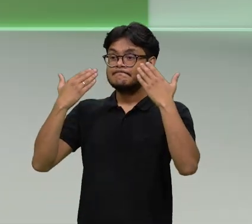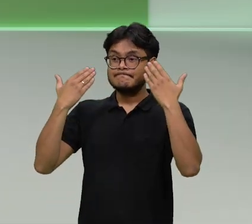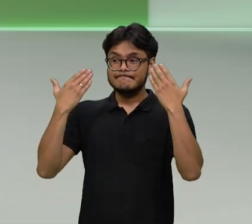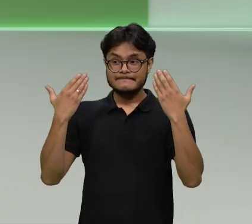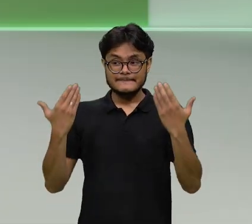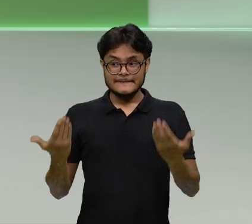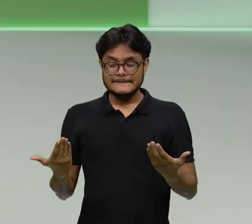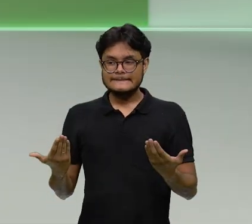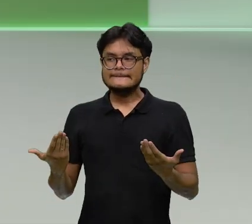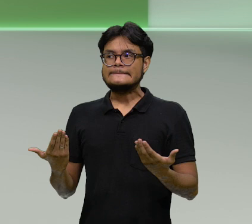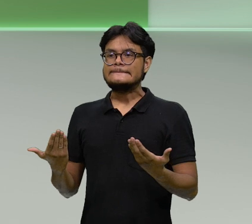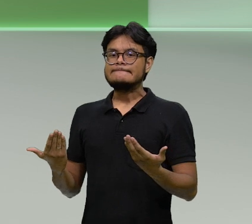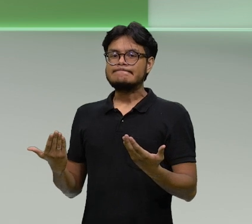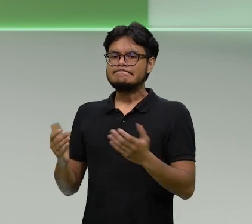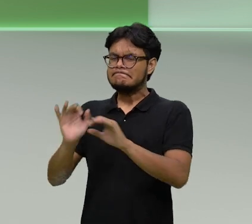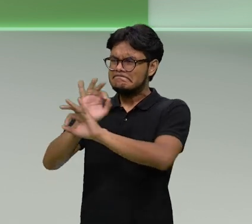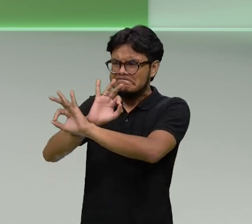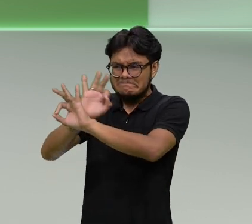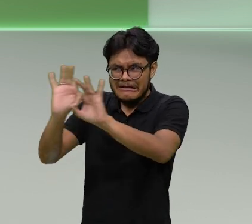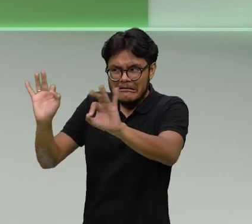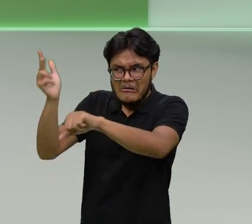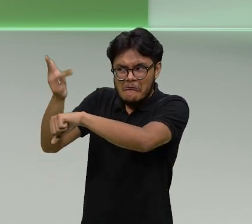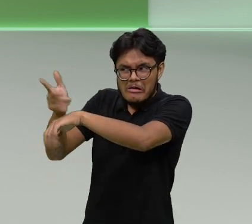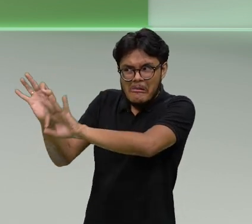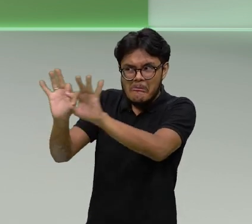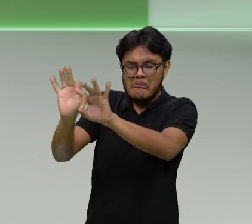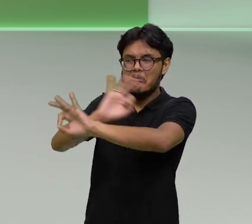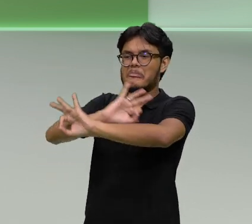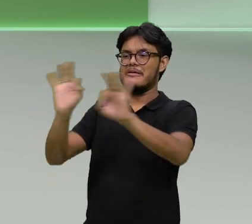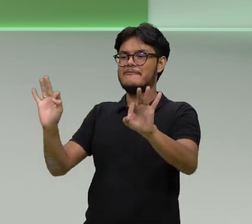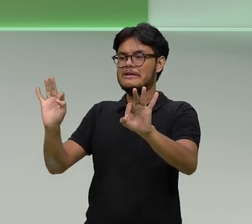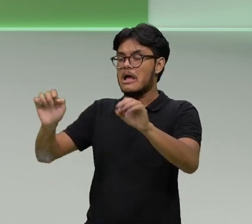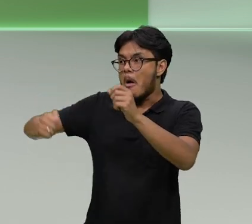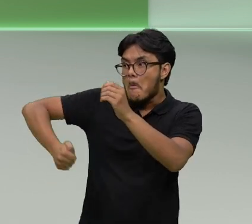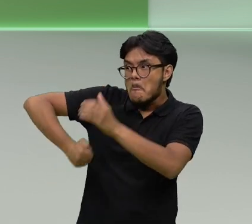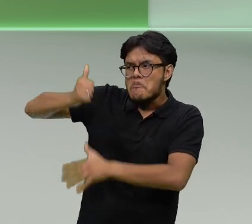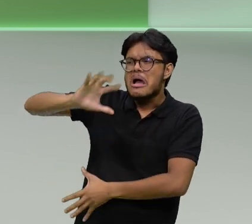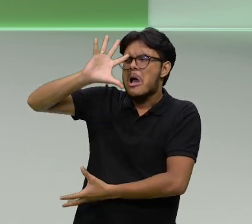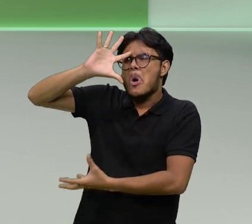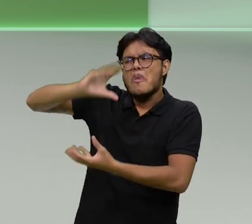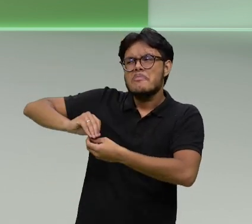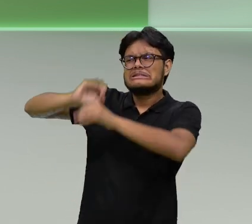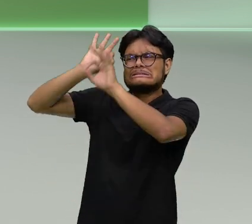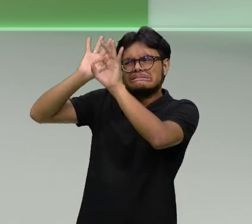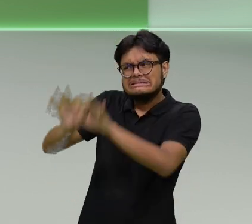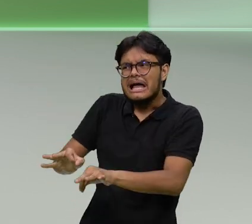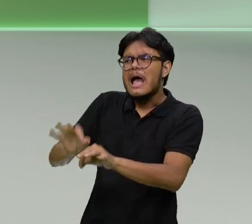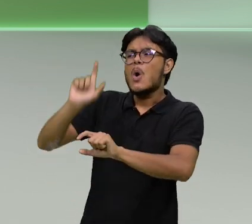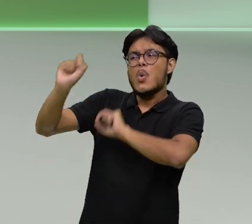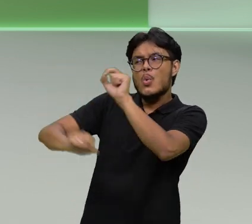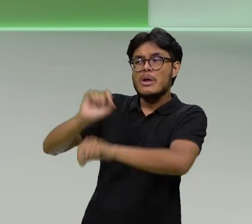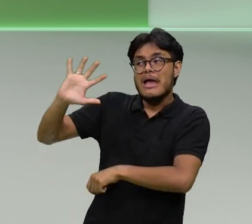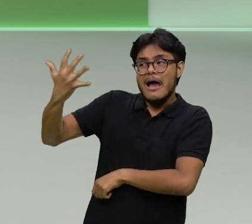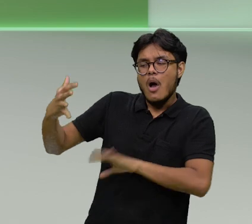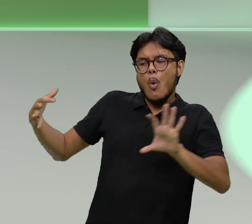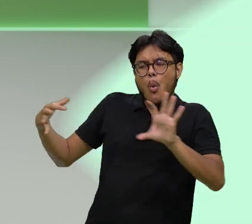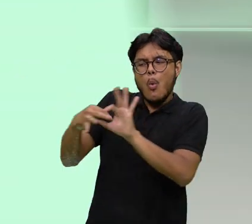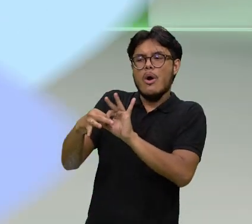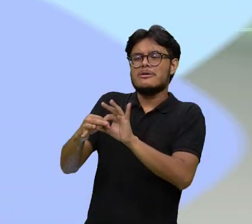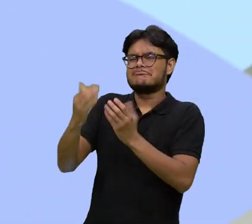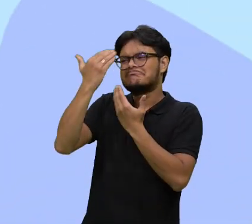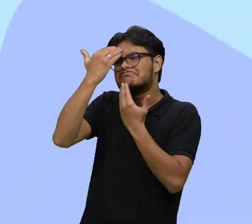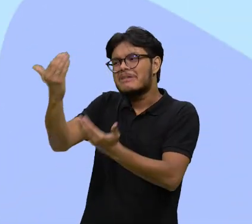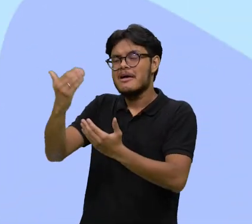Professor, ficou muito top essa animação. Pela primeira vez eu consegui visualizar o que é anidação. Muito